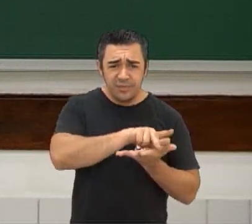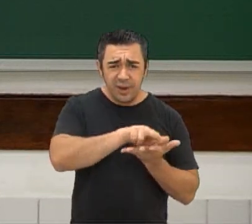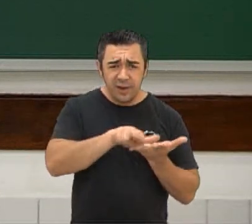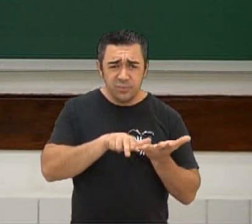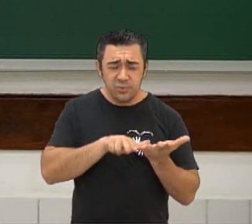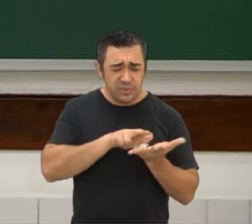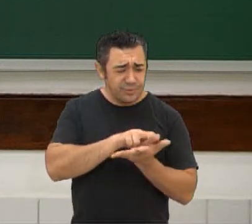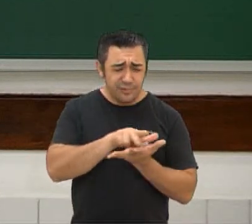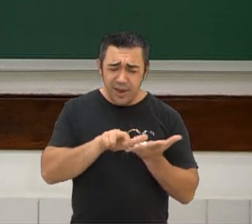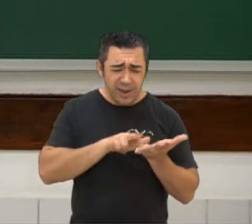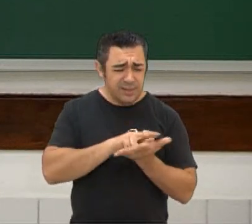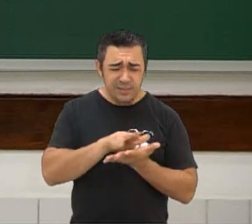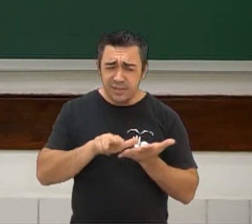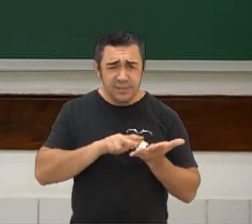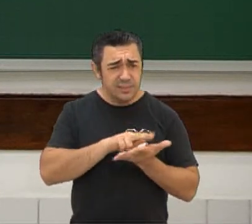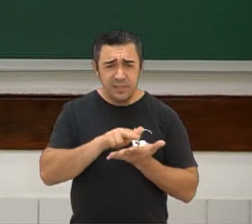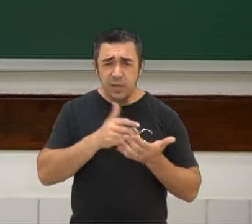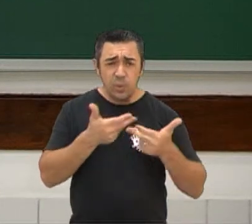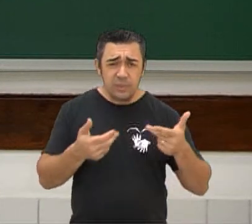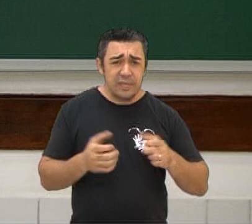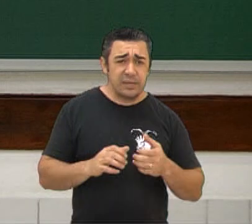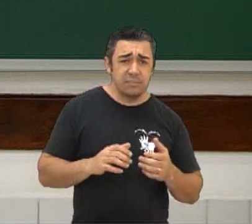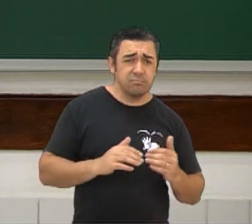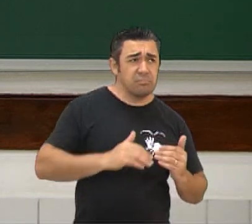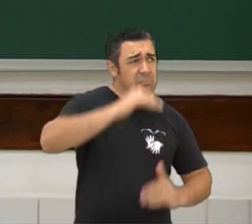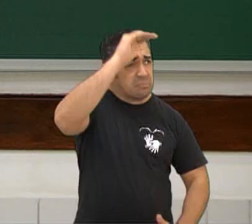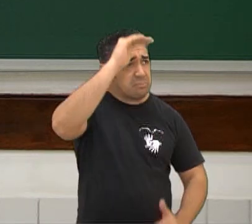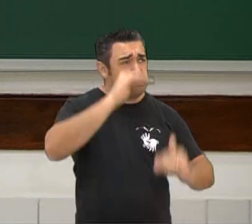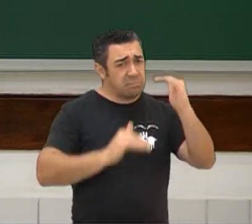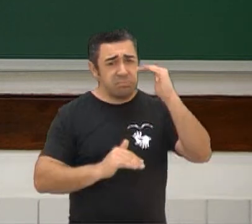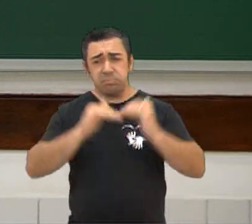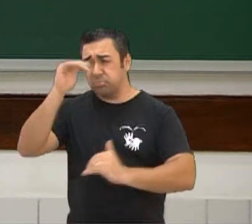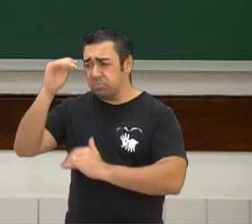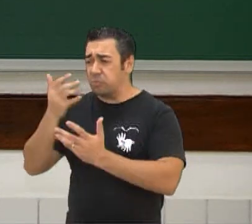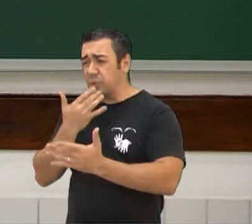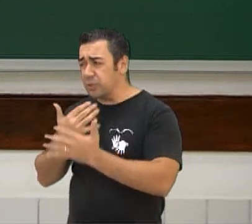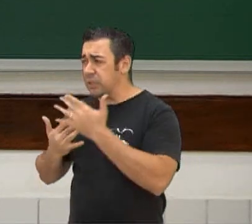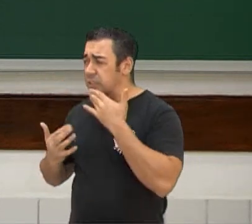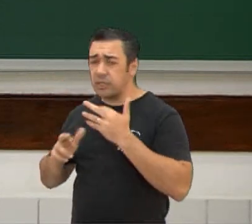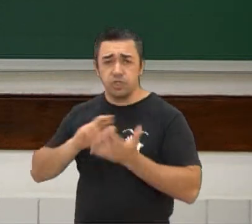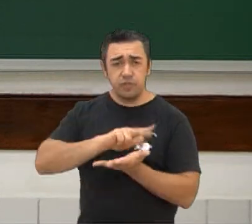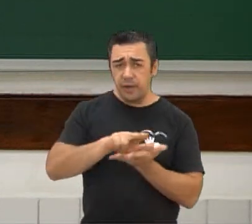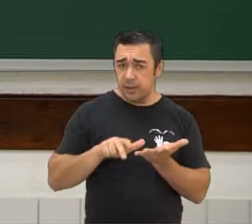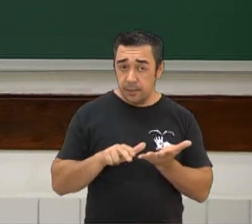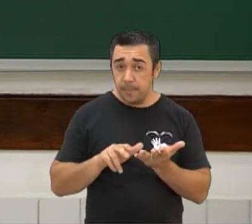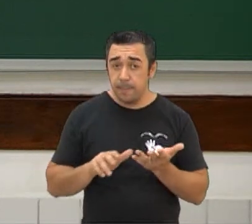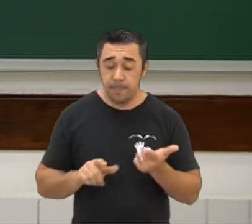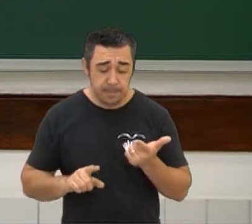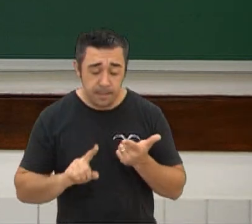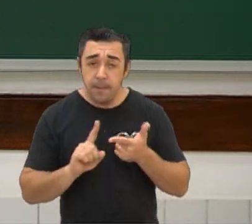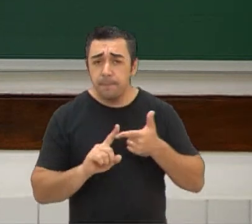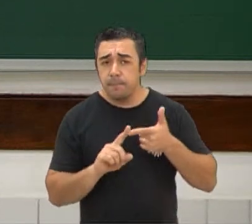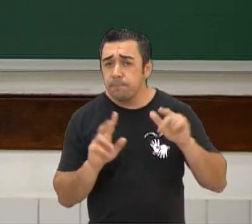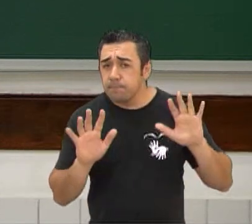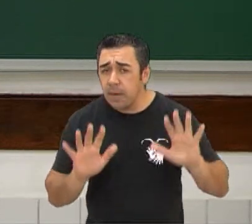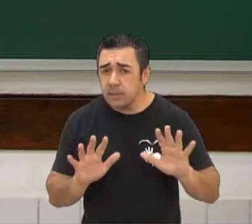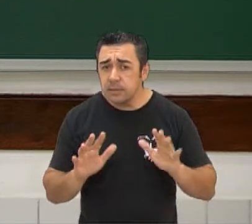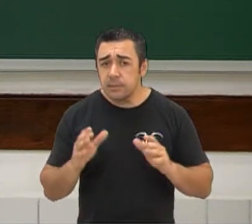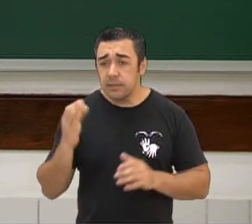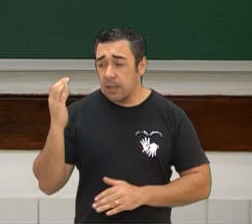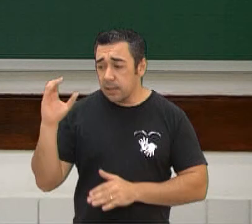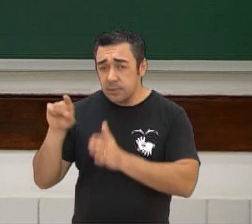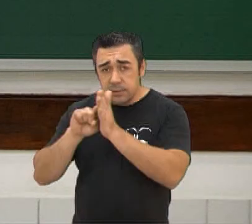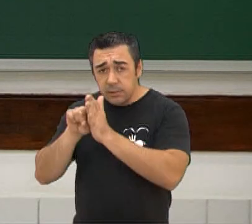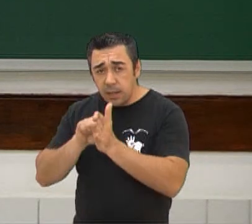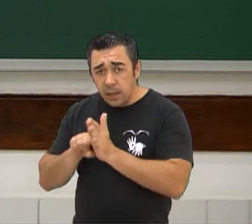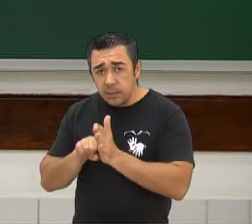coisas grandes, pequenas e coloridas e tudo muito diferente. Mas a ciência não vai estar